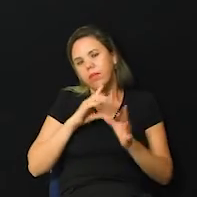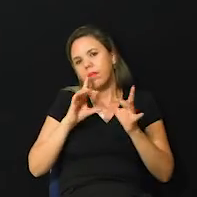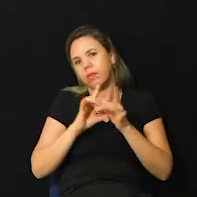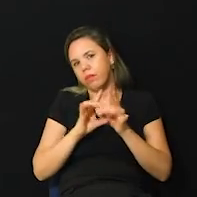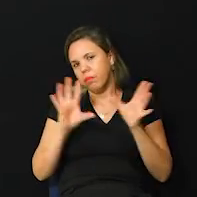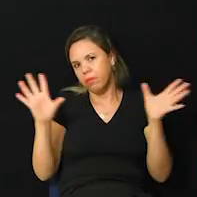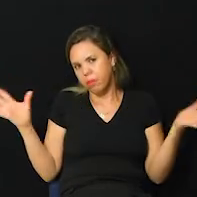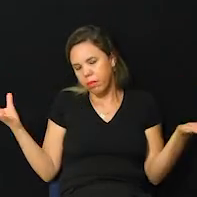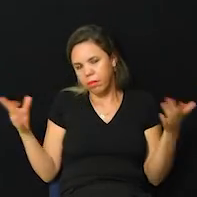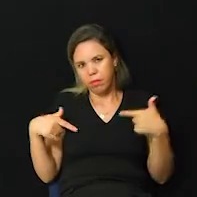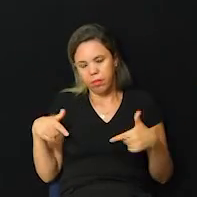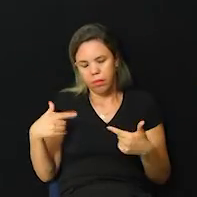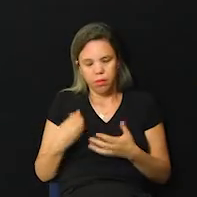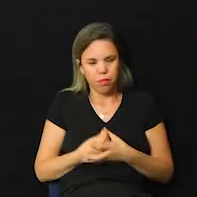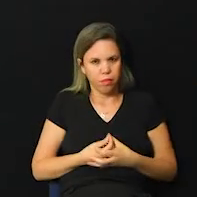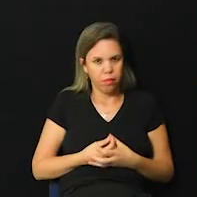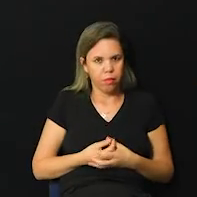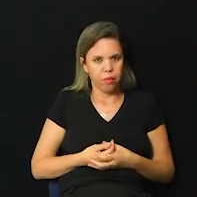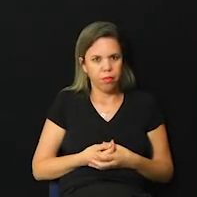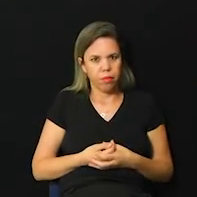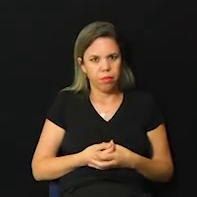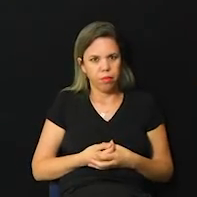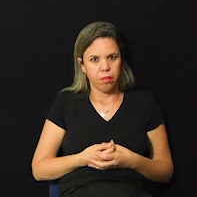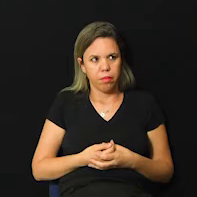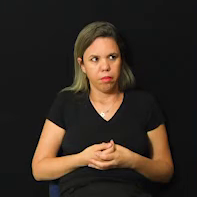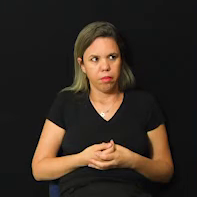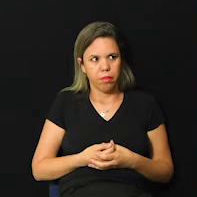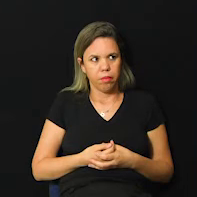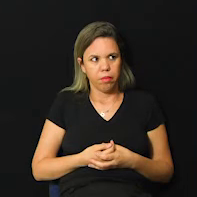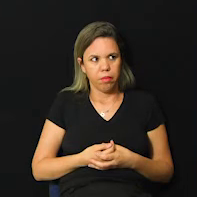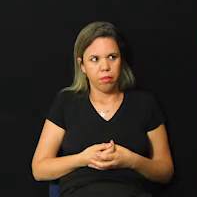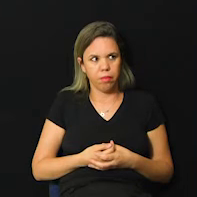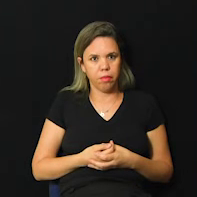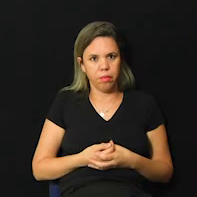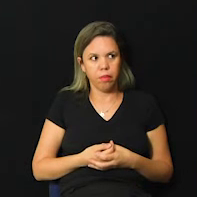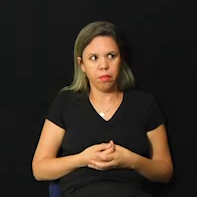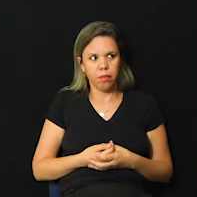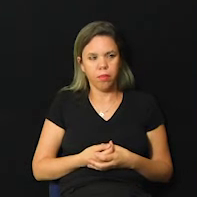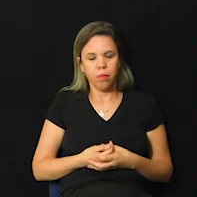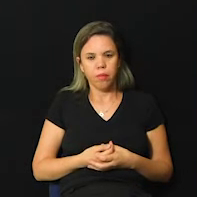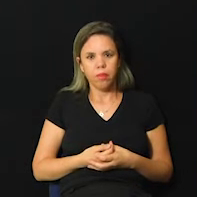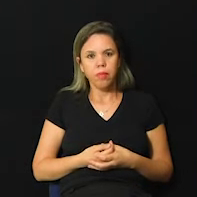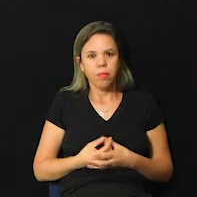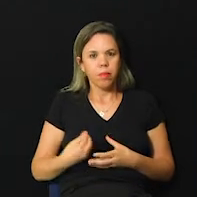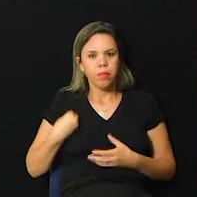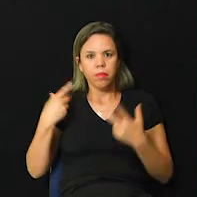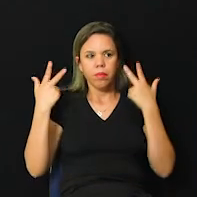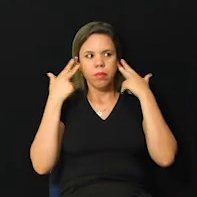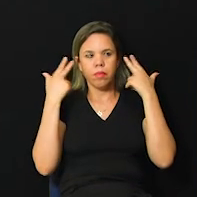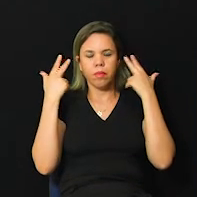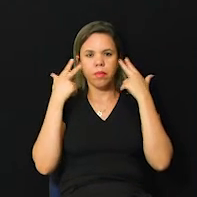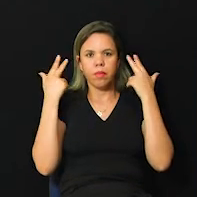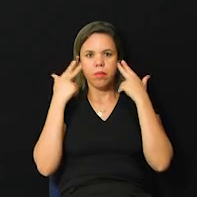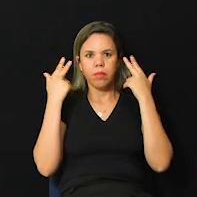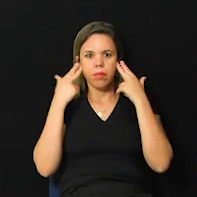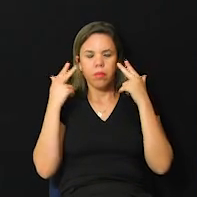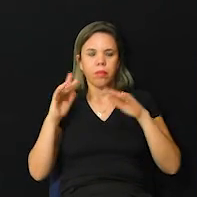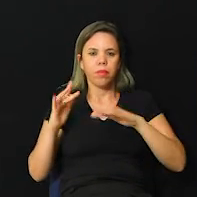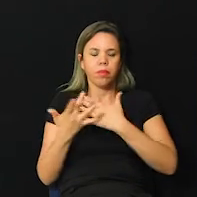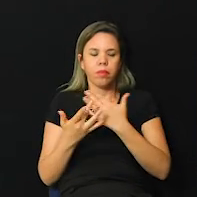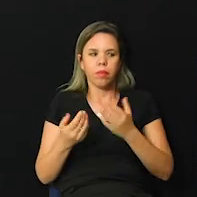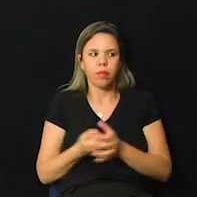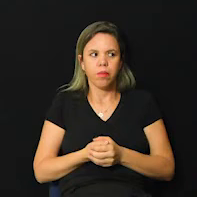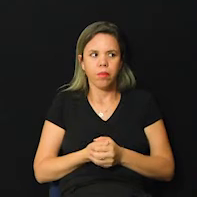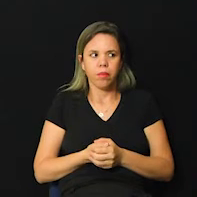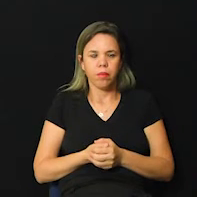ela tem essa liberdade como eu trabalho né Gabriele sim é a vida normal e você tem